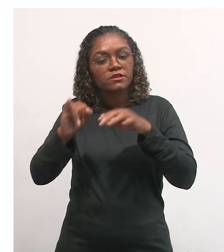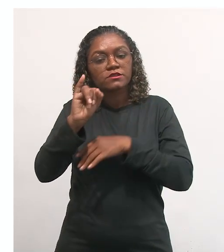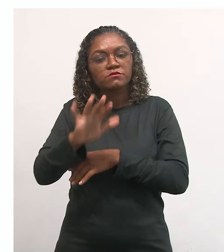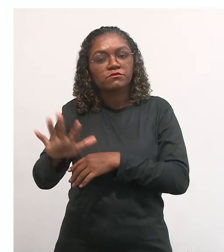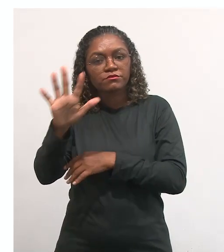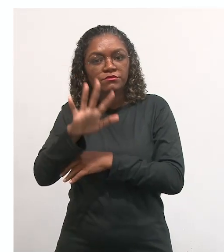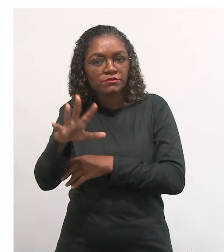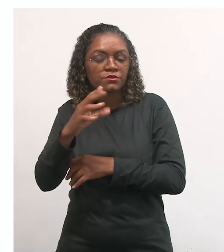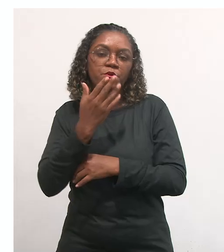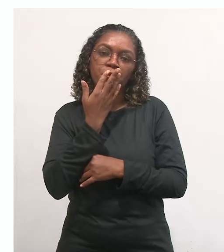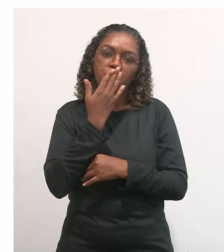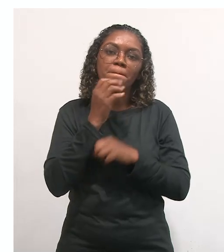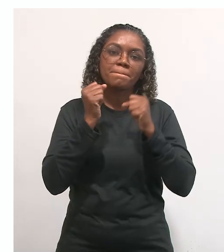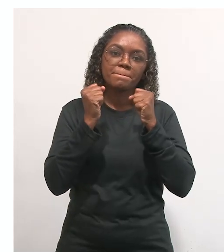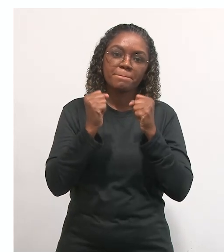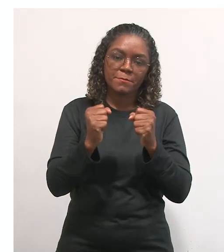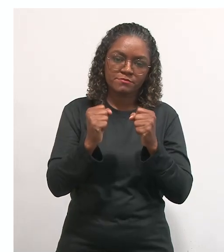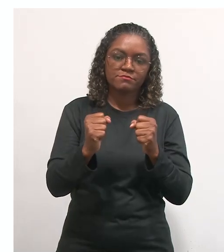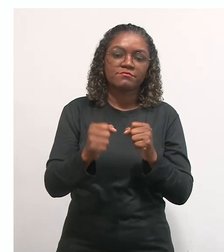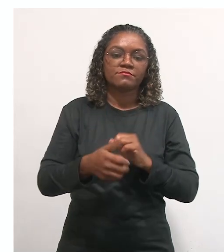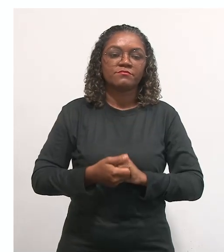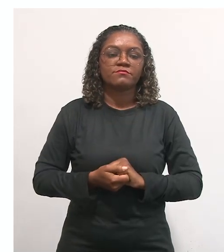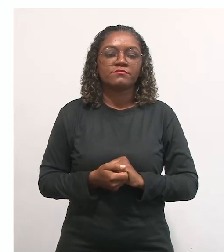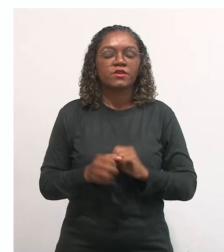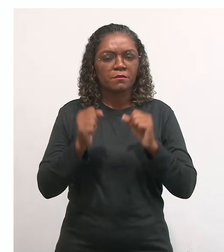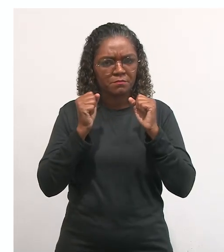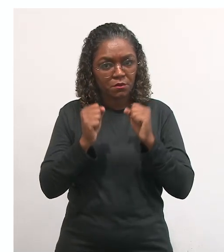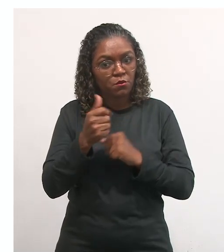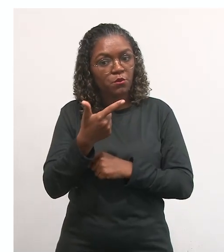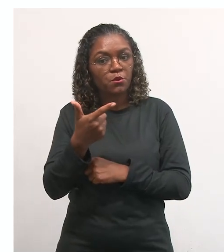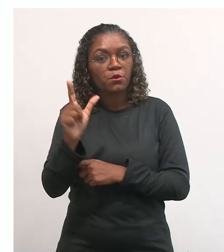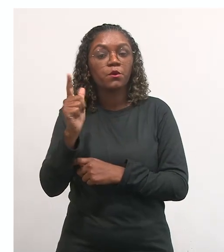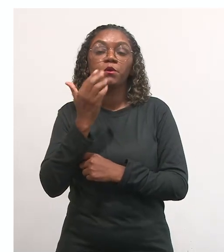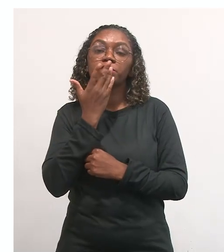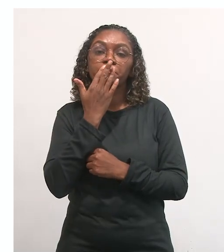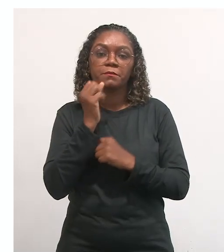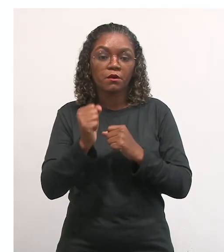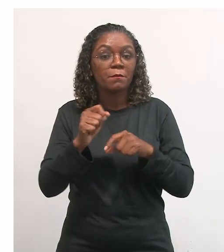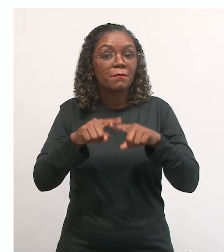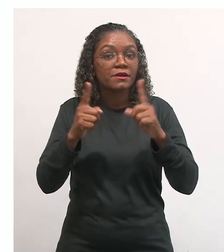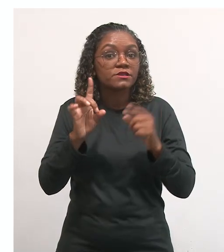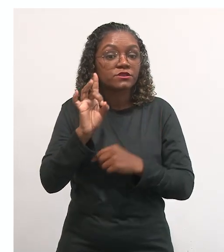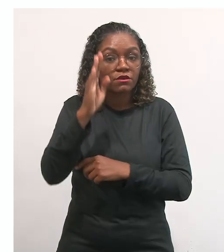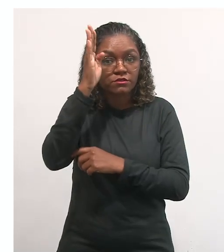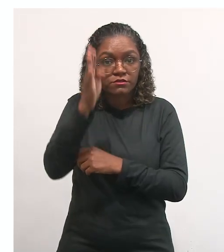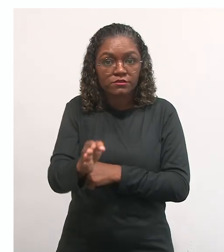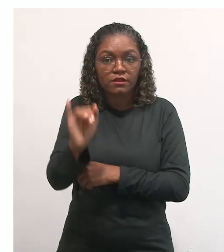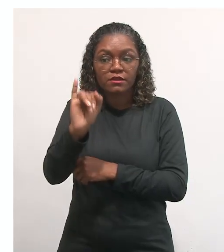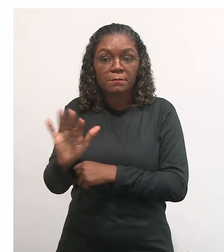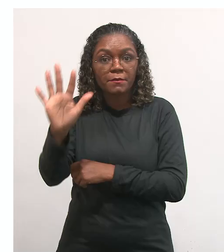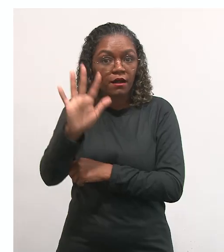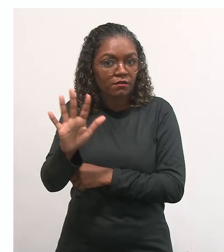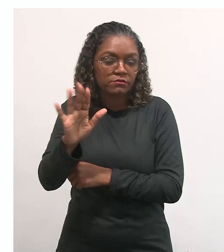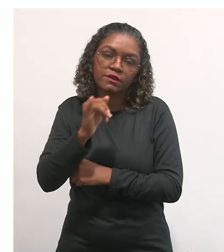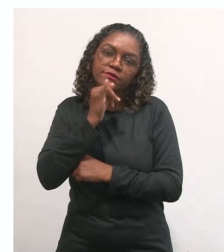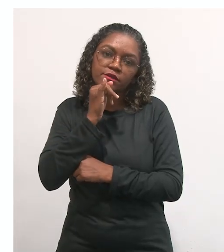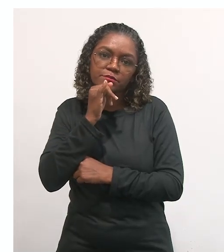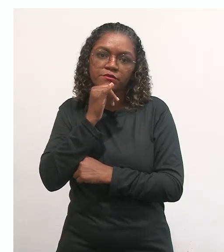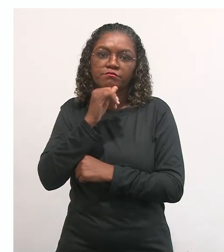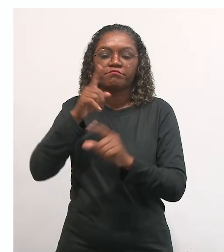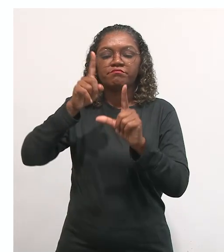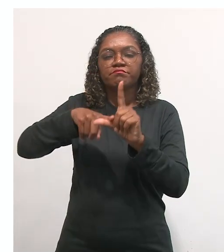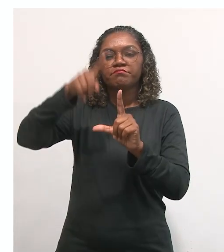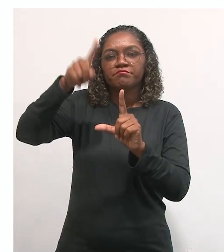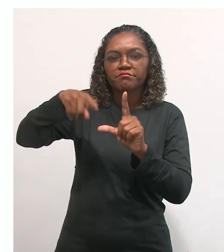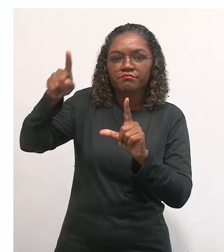podem utilizar cores tá então as ilustrações podem utilizar cores se você por exemplo produzir um gráfico né Aí